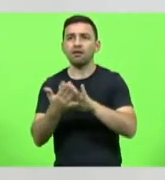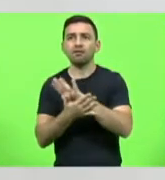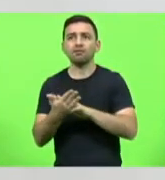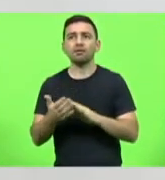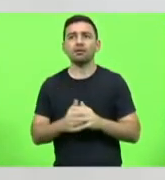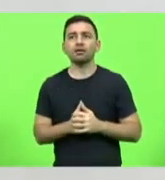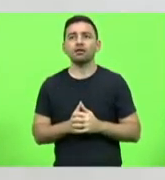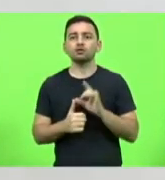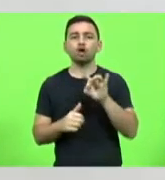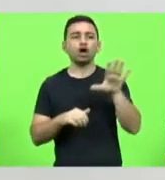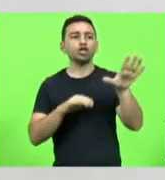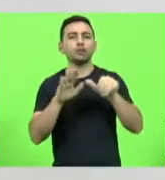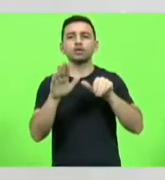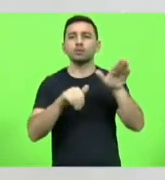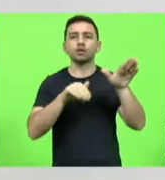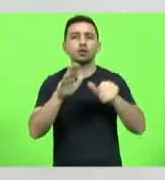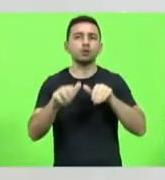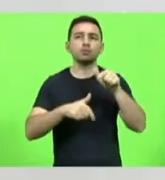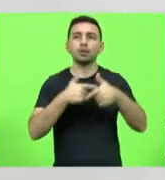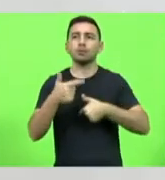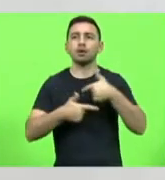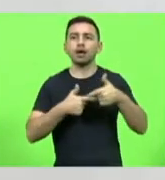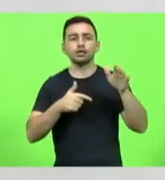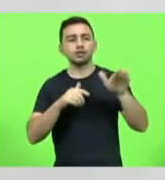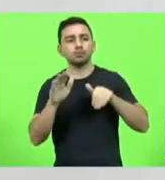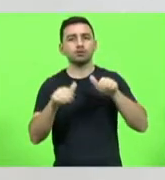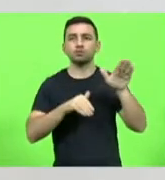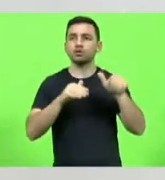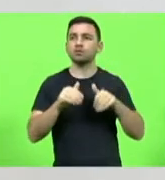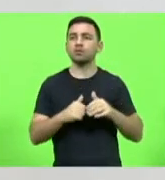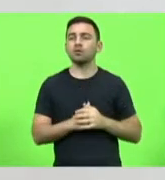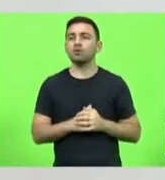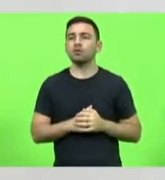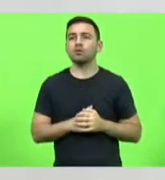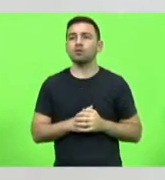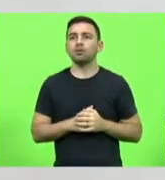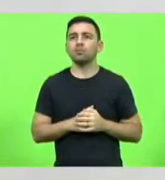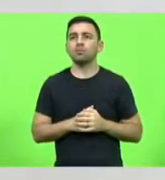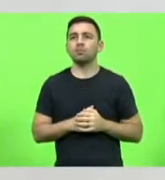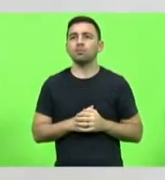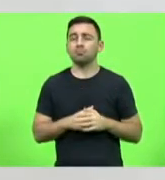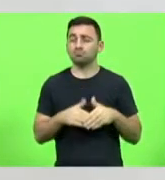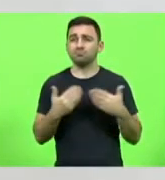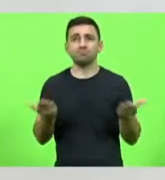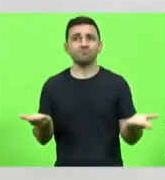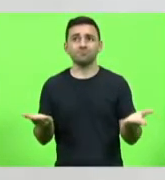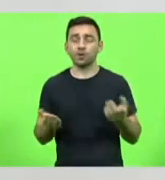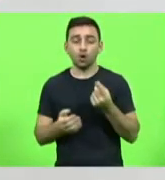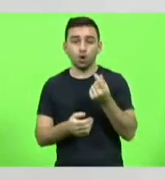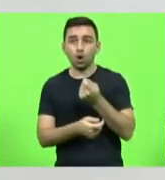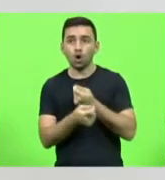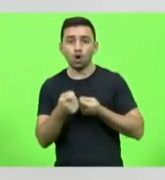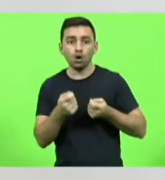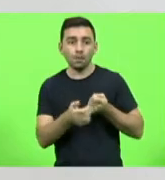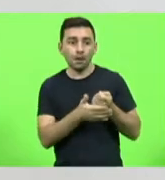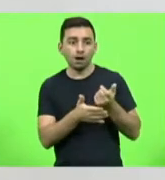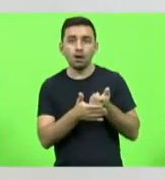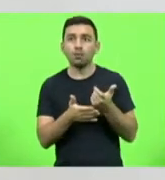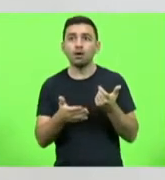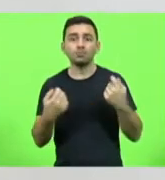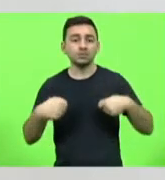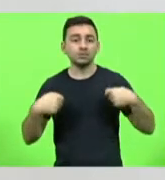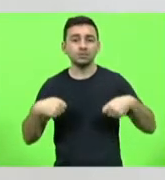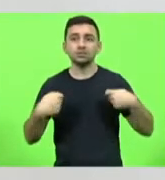em contratar. Contratar, contratar, contratar. E você vê que as suas contas estão chegando e fala assim, minha empresa não está dando lucro, o que